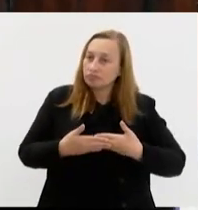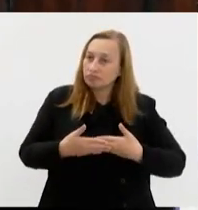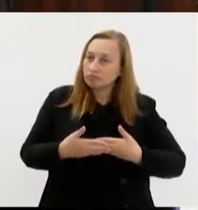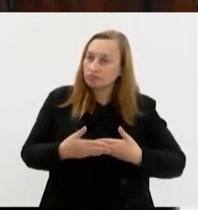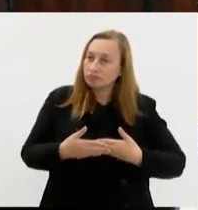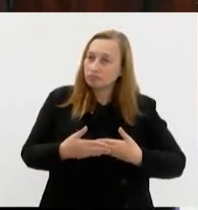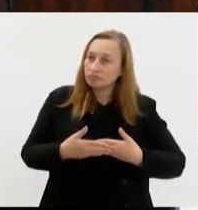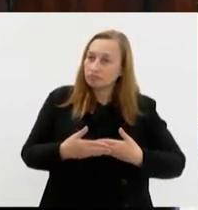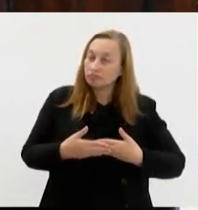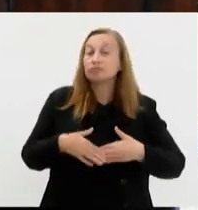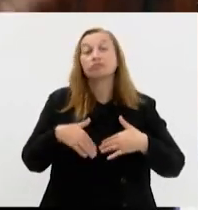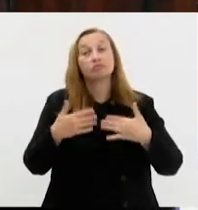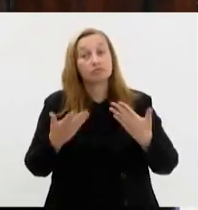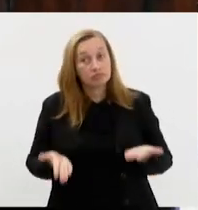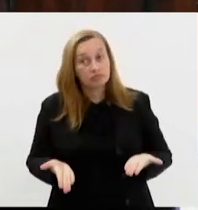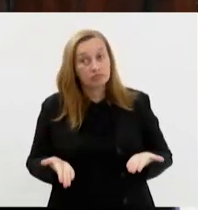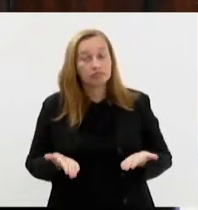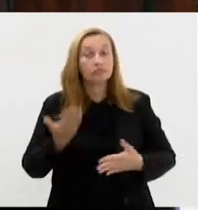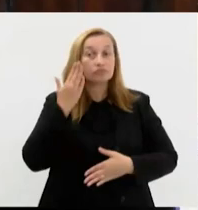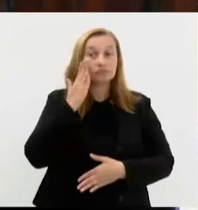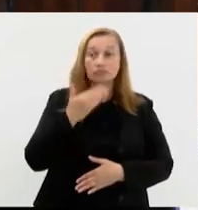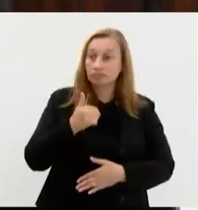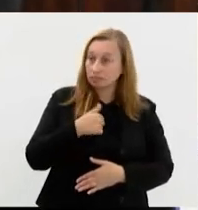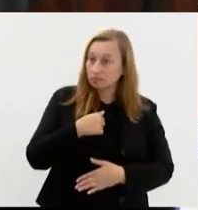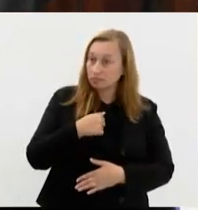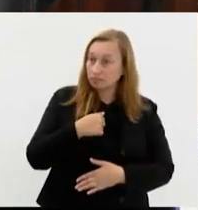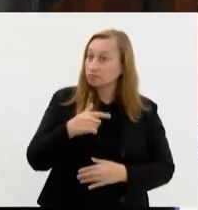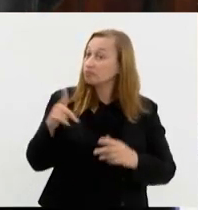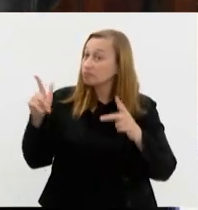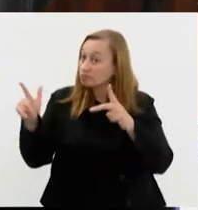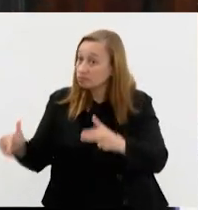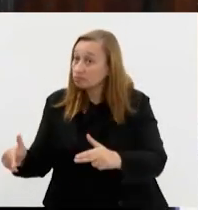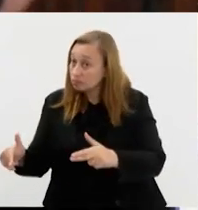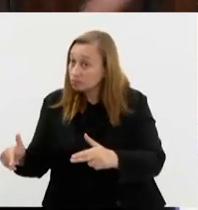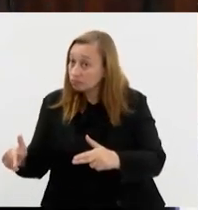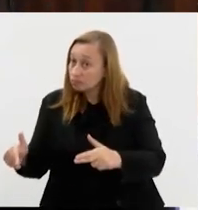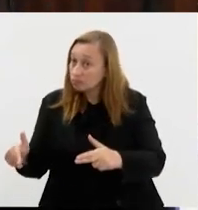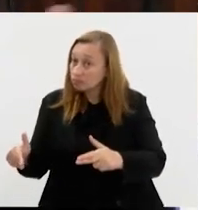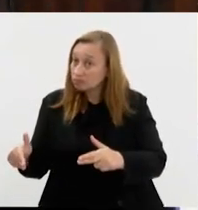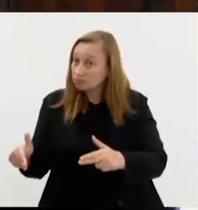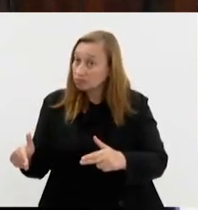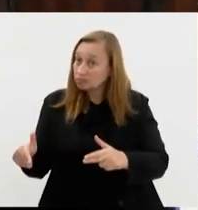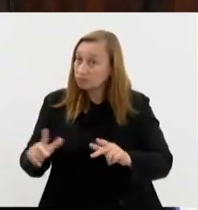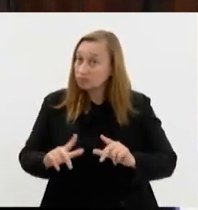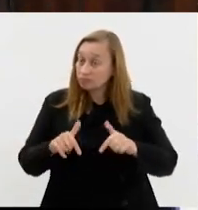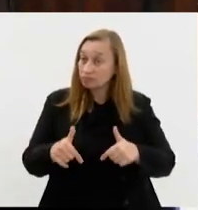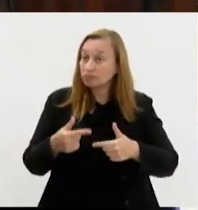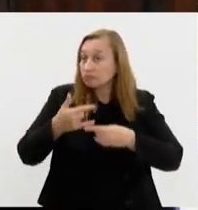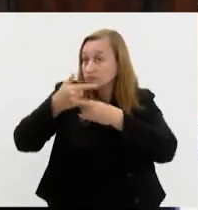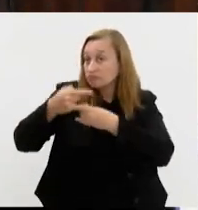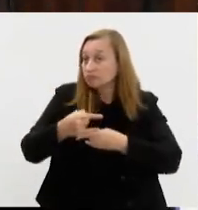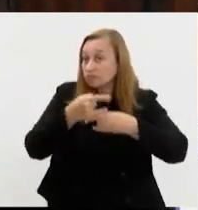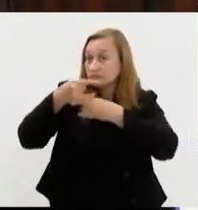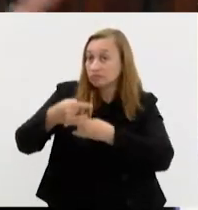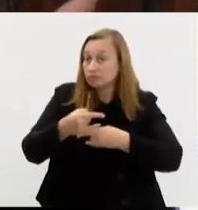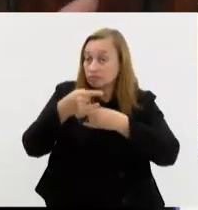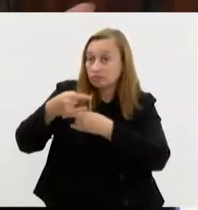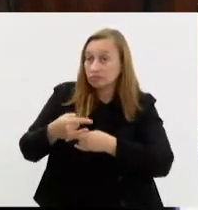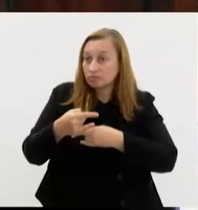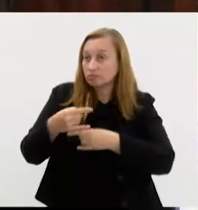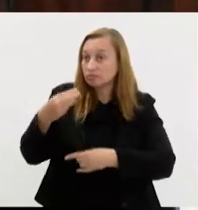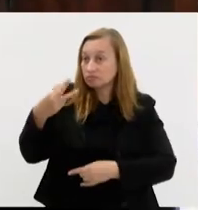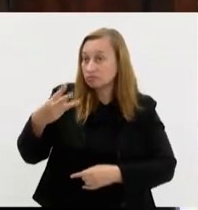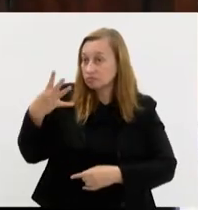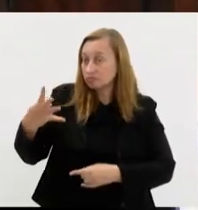portanto então entendi eu que esse era o mesmo entendimento que devia ser aplicada uma live uma coisa o sujeito tá ali com três